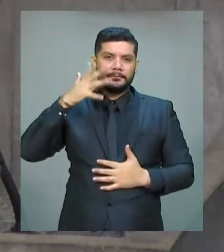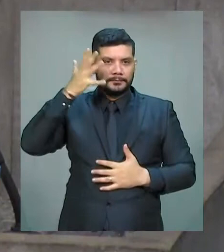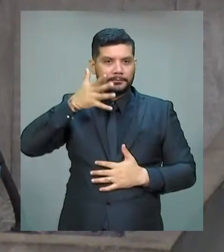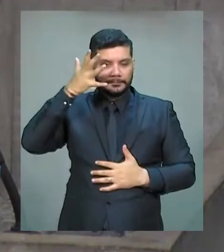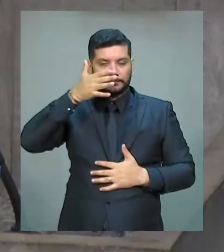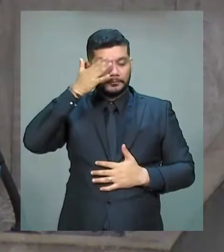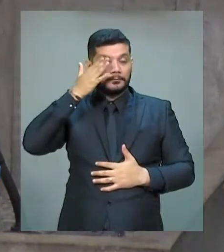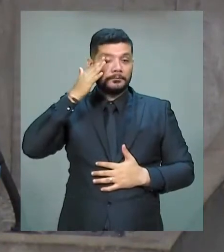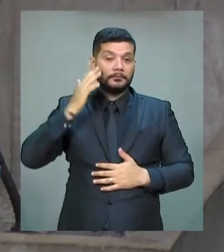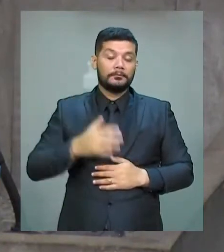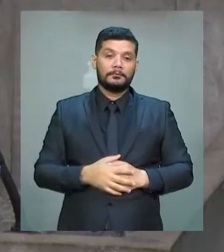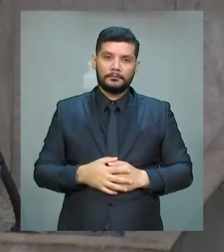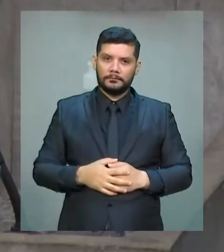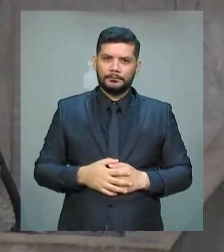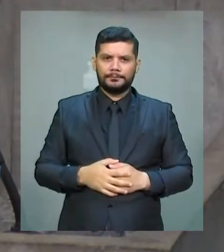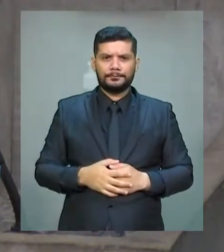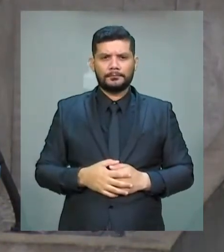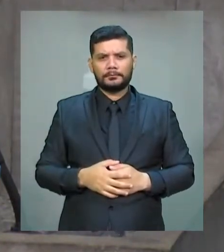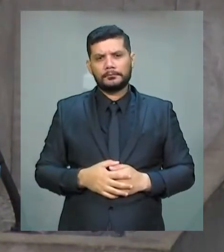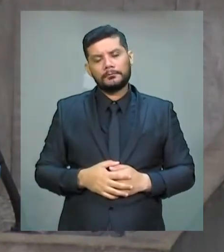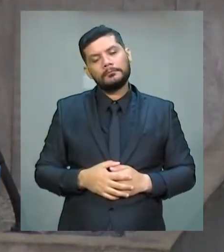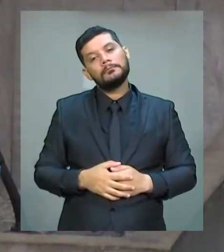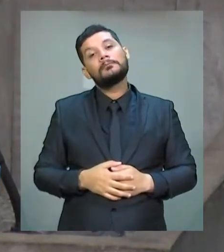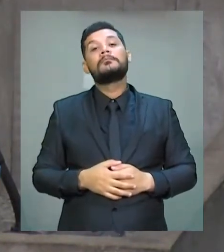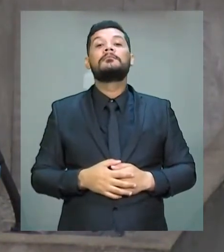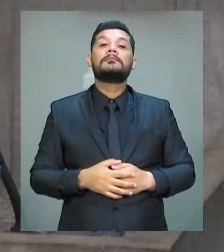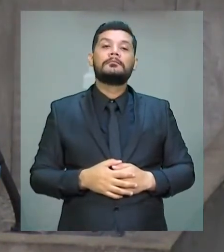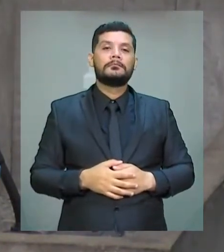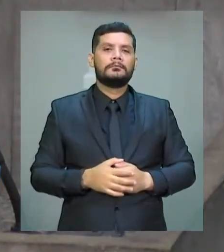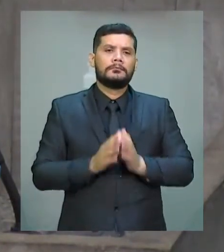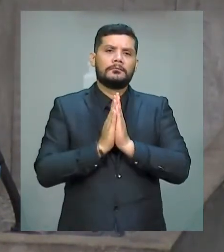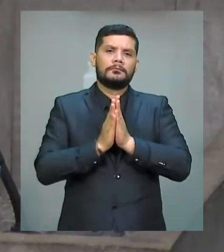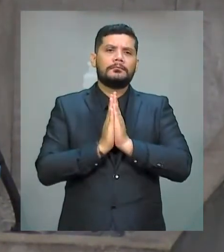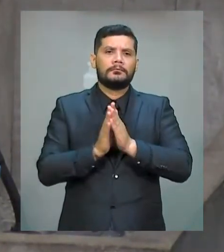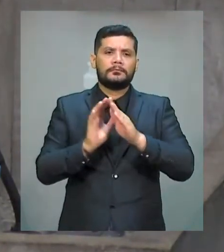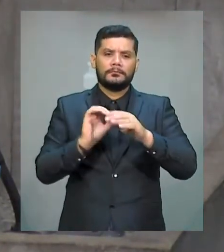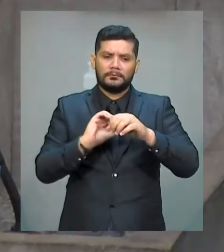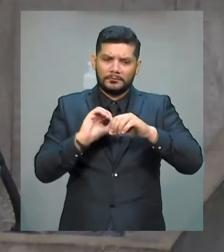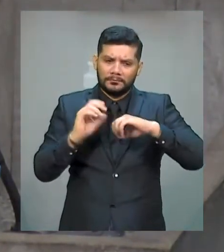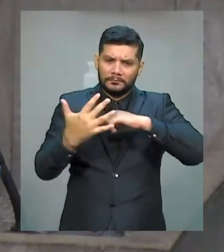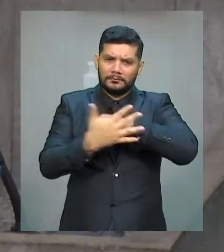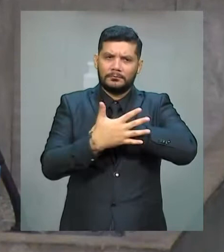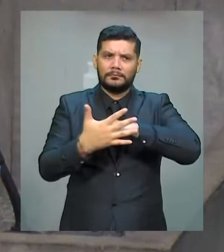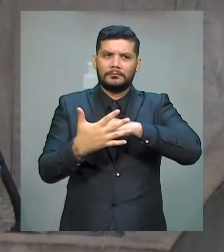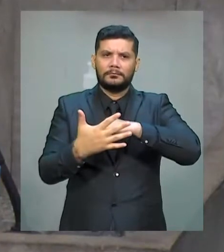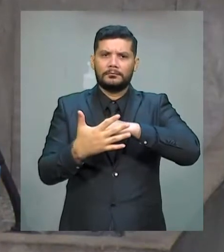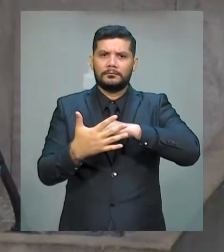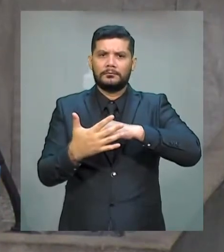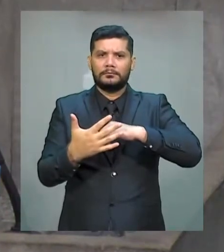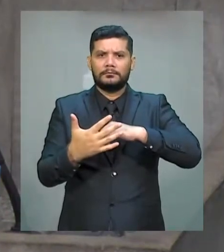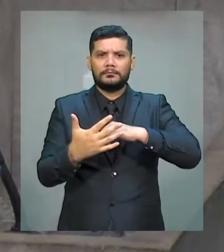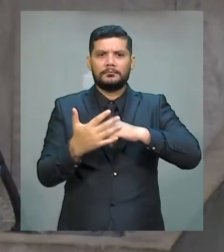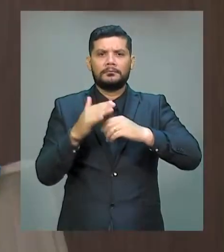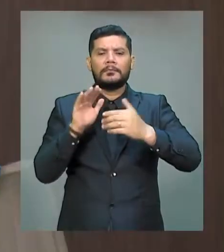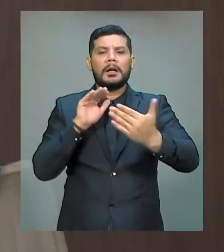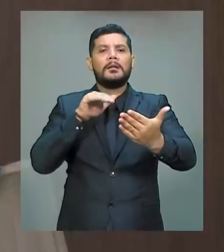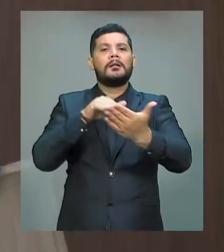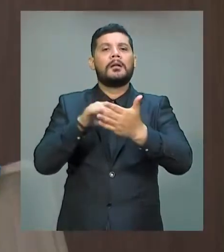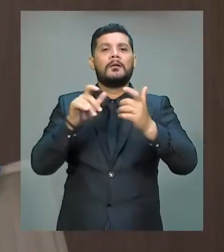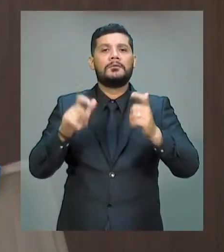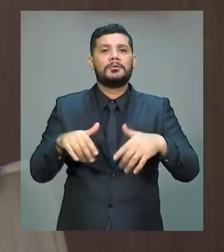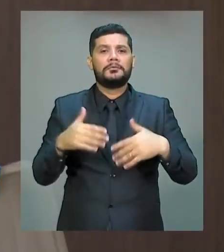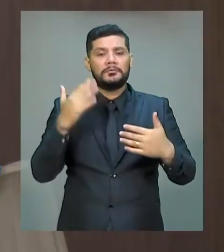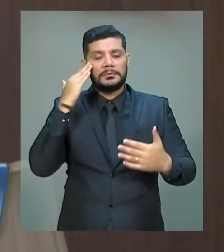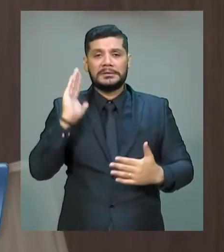por favor, Renato, não vamos politizar essa pandemia, que não sabemos onde ela vai chegar. Não, deputado